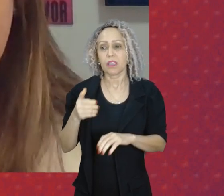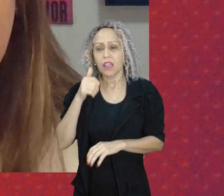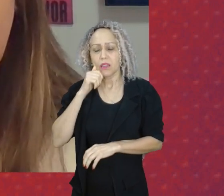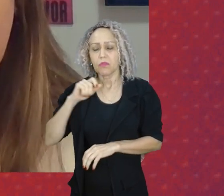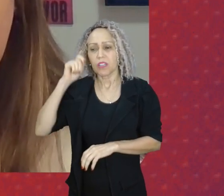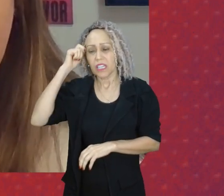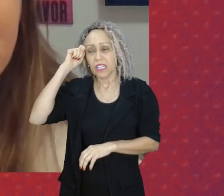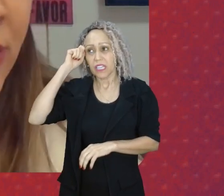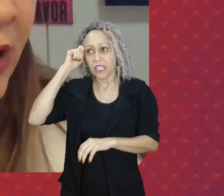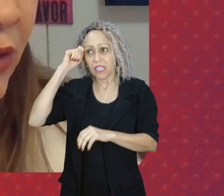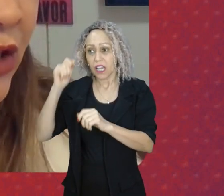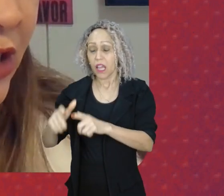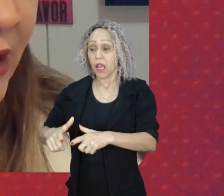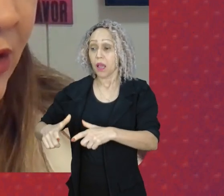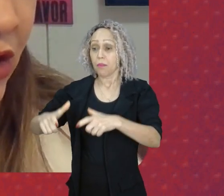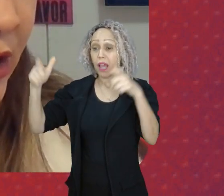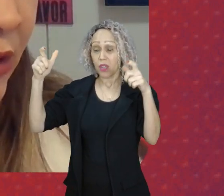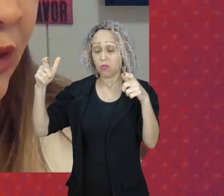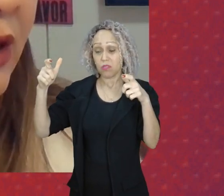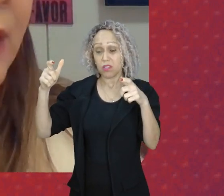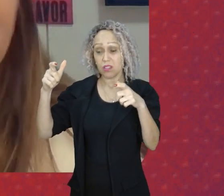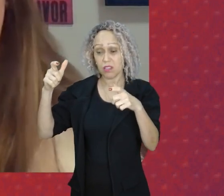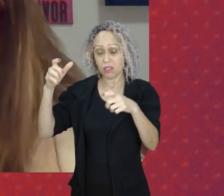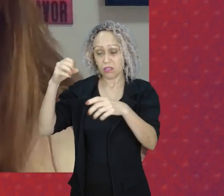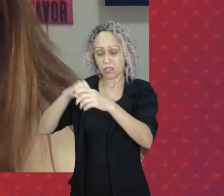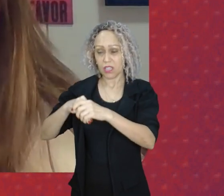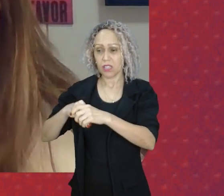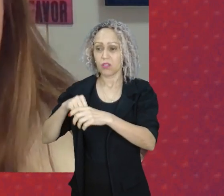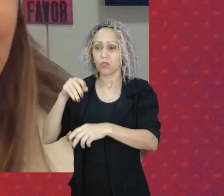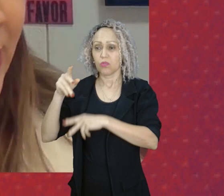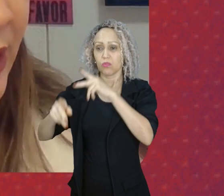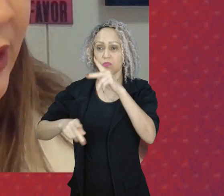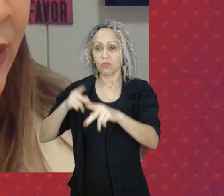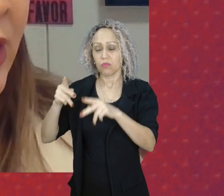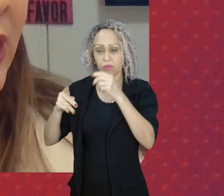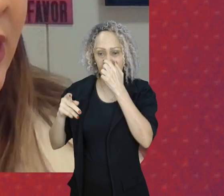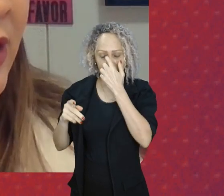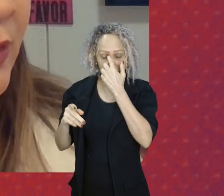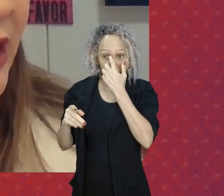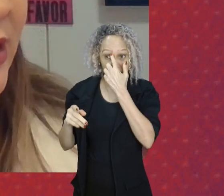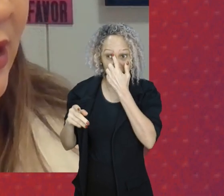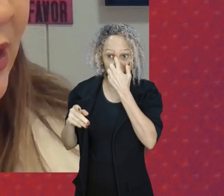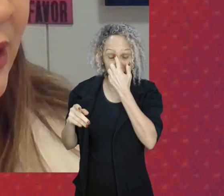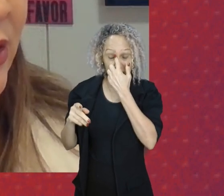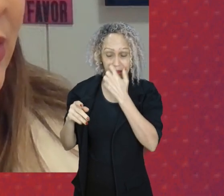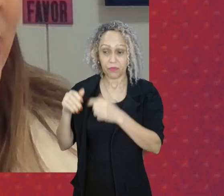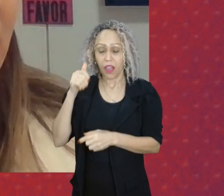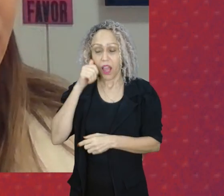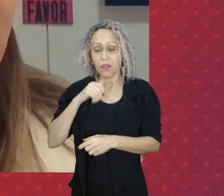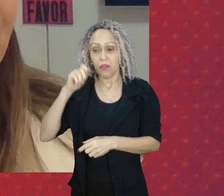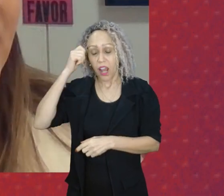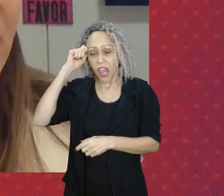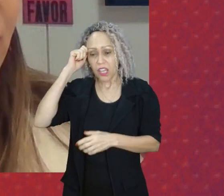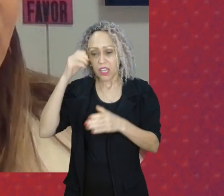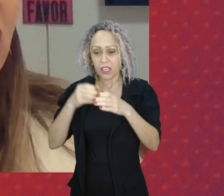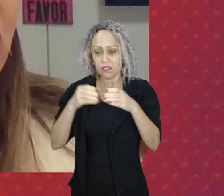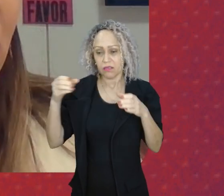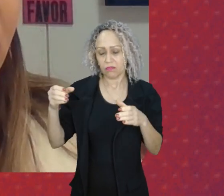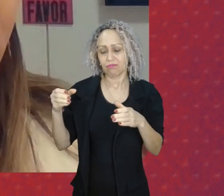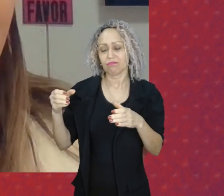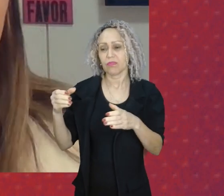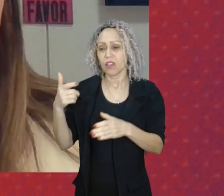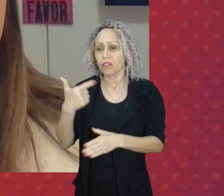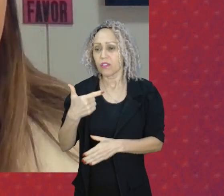da população, tá, gente? Fazendo recorte de raça e gênero, pelo que eles também publicaram aqui. Então, e as mulheres negras, no entanto, que representam